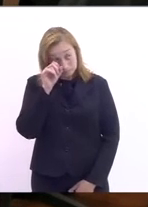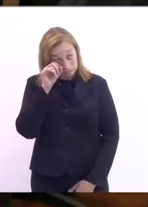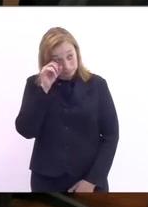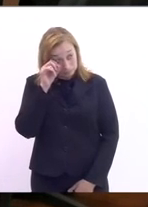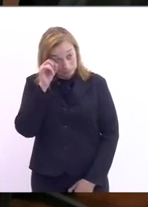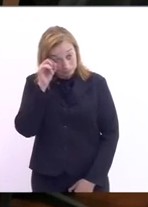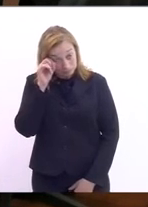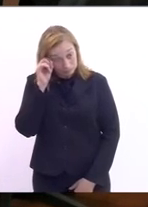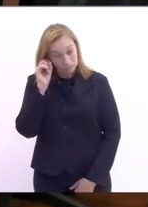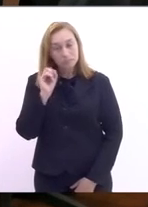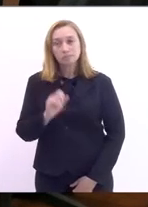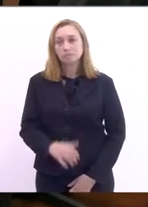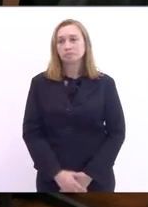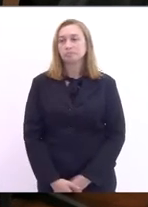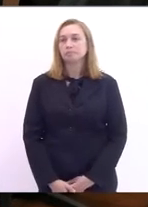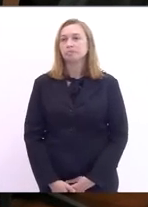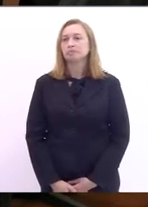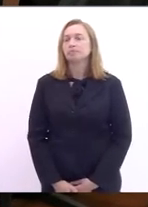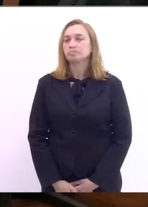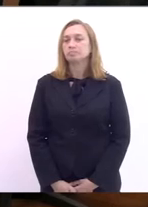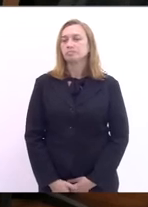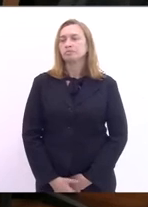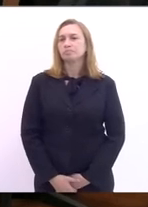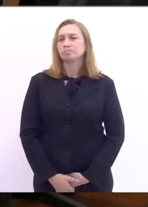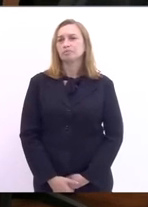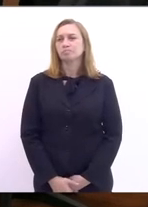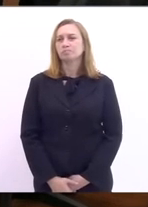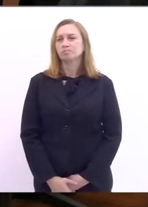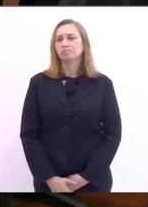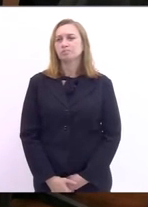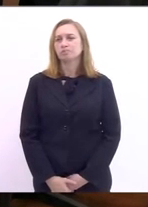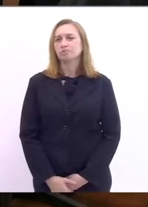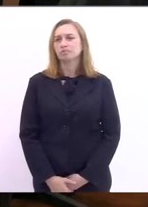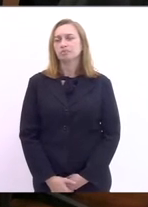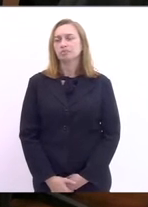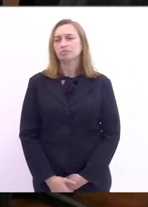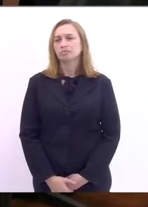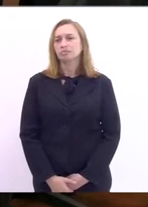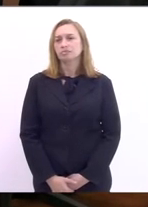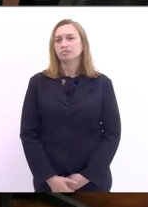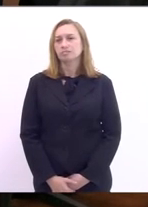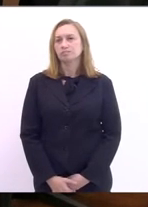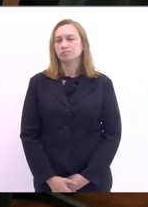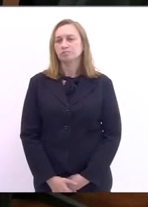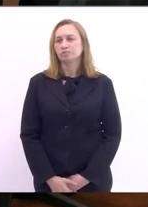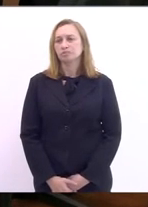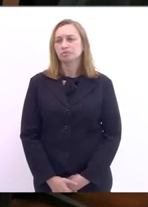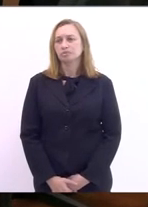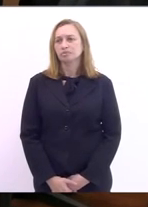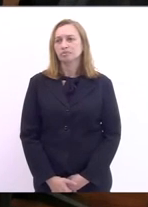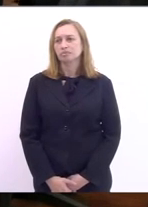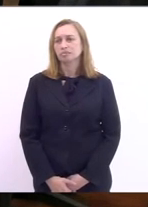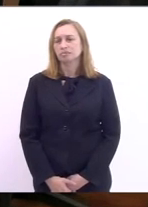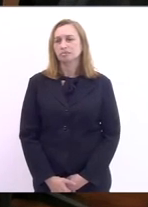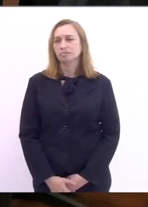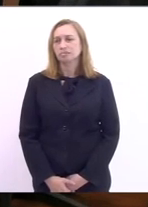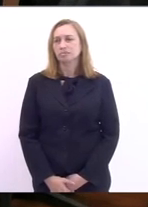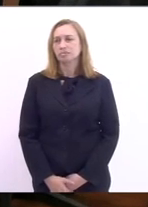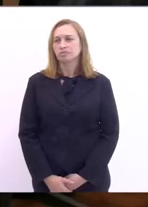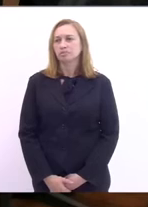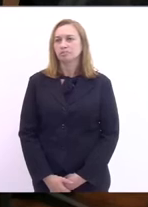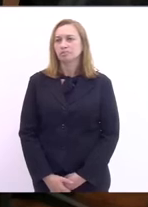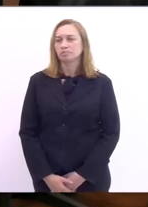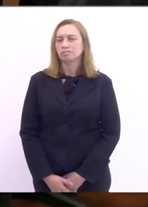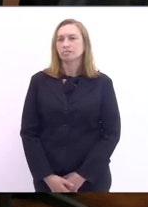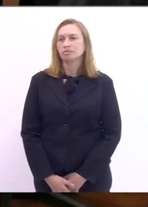E a Superliga hoje está em recuperação fiscal, não está vendo nada. Ela teve agora um adiamento de cronograma, que botou o cronograma